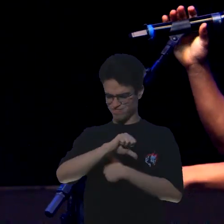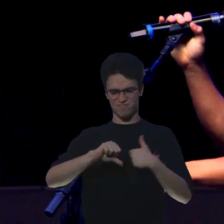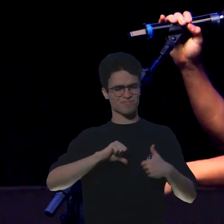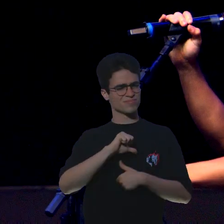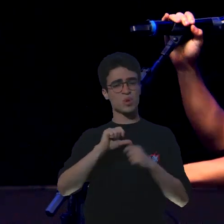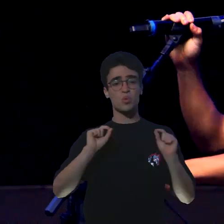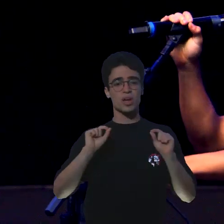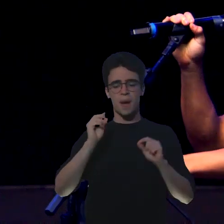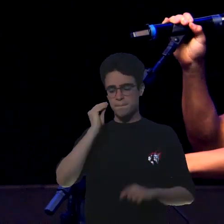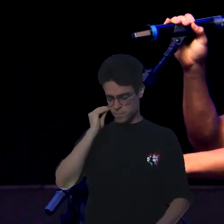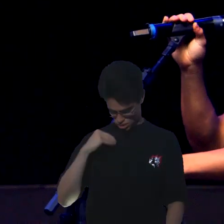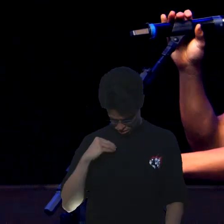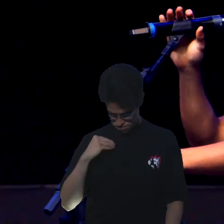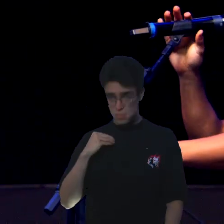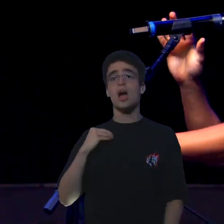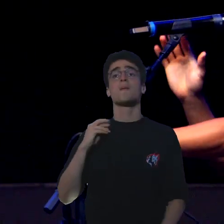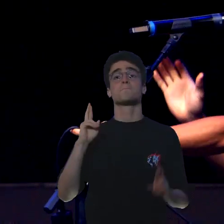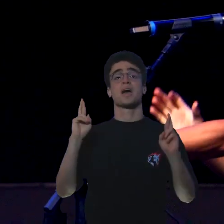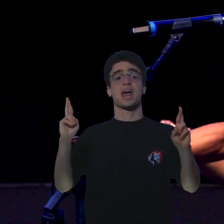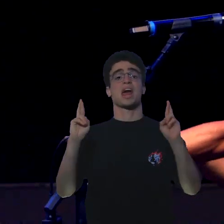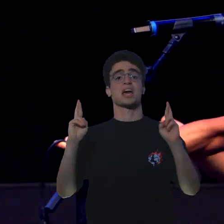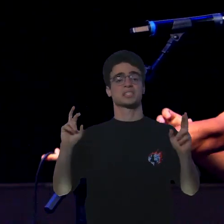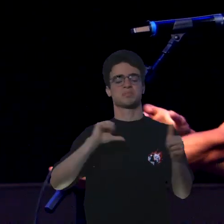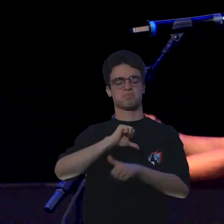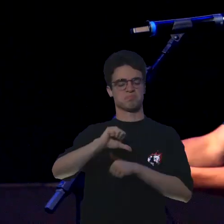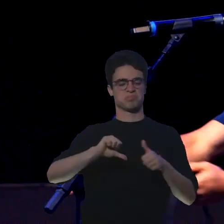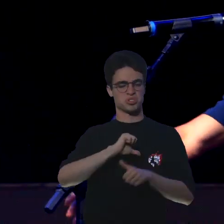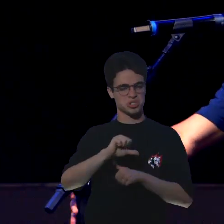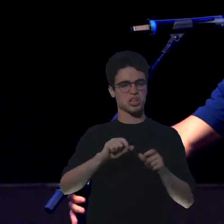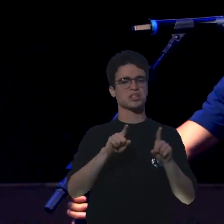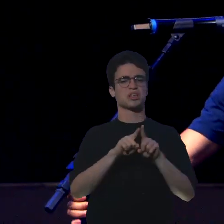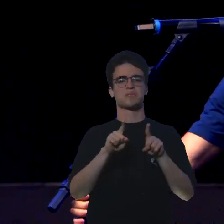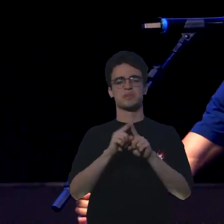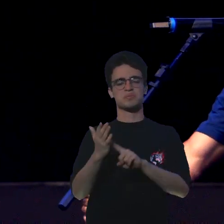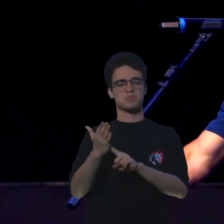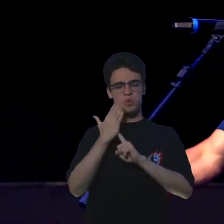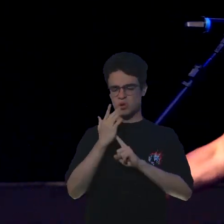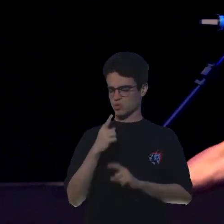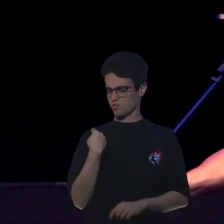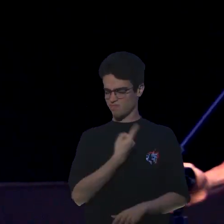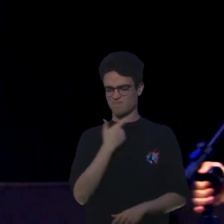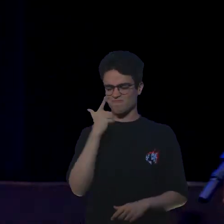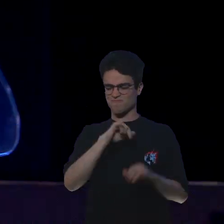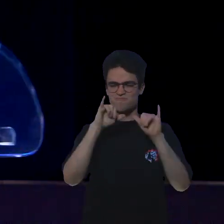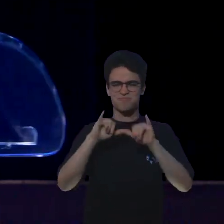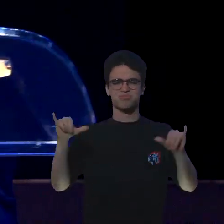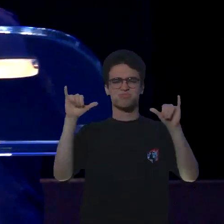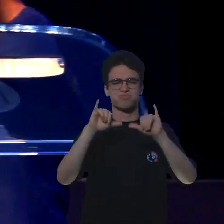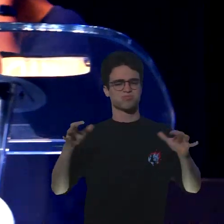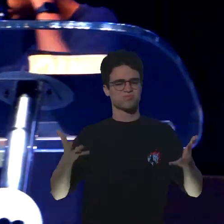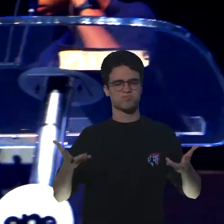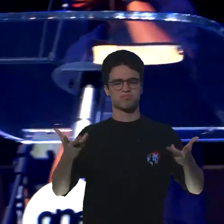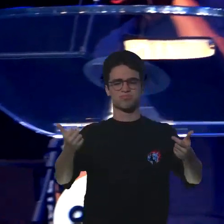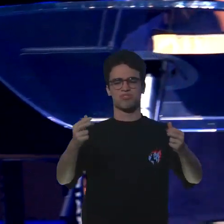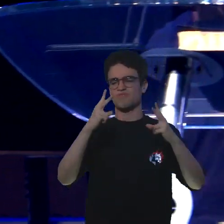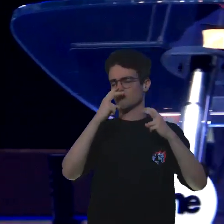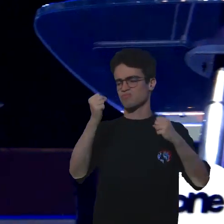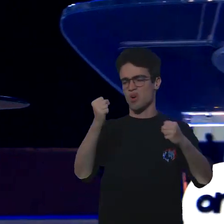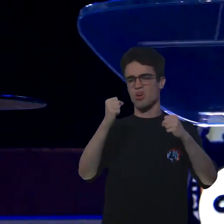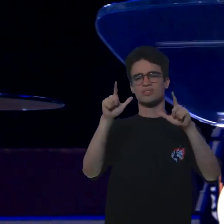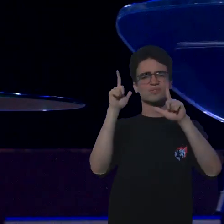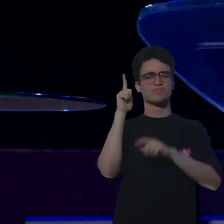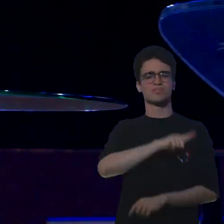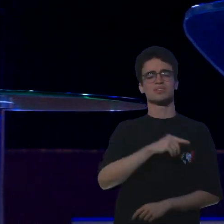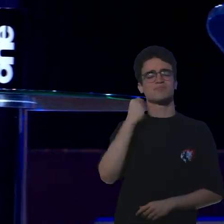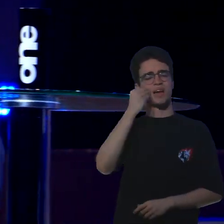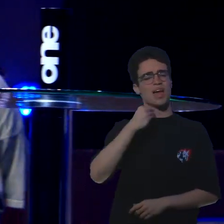esperança, nosso entendimento em fé e nossa jornada em testemunho vibrante para viver a presença da